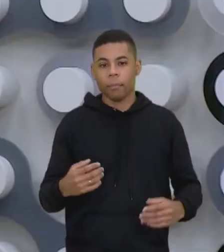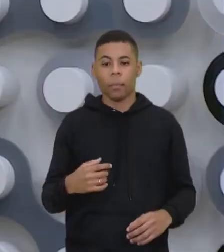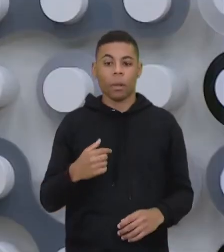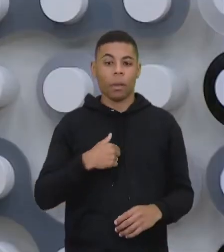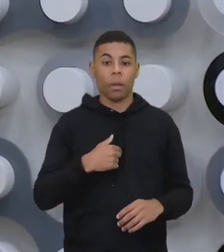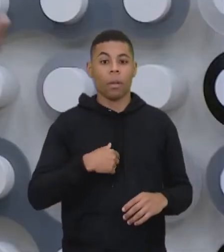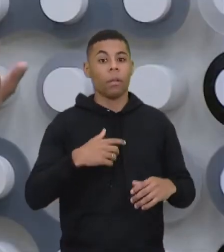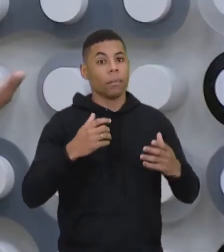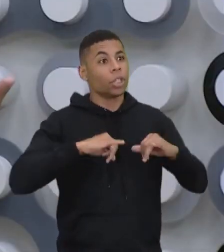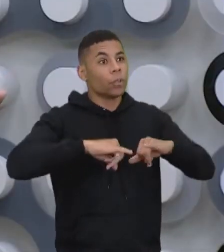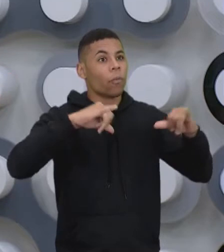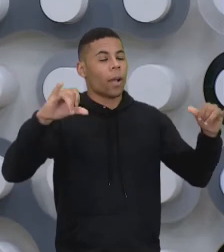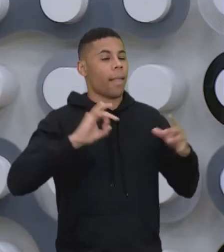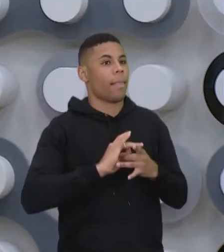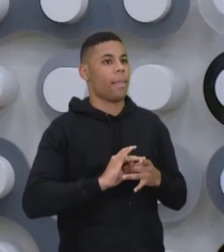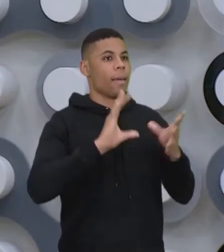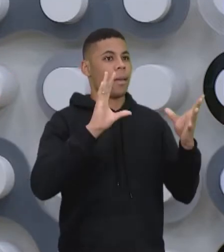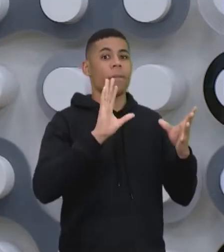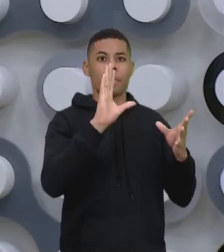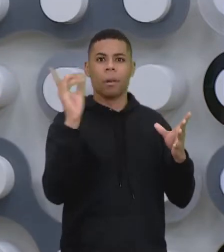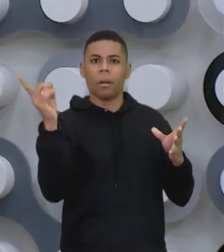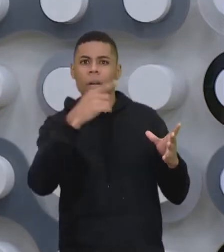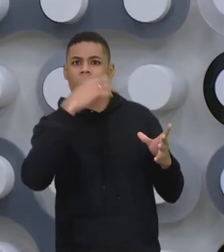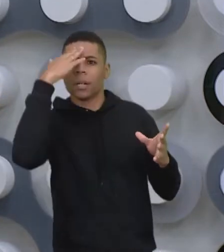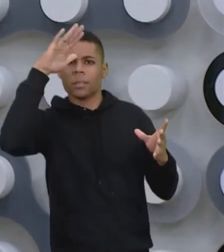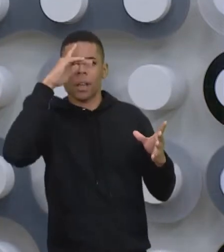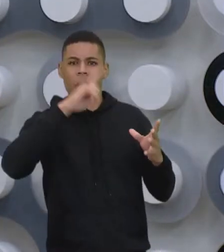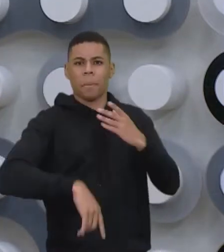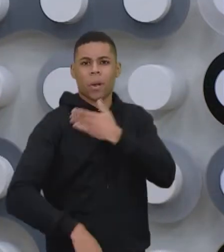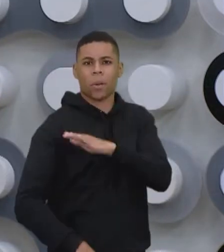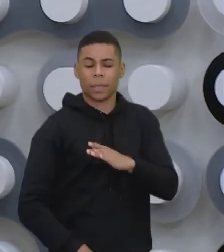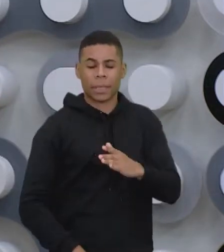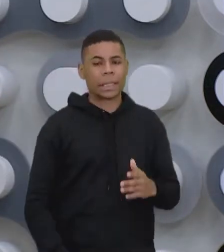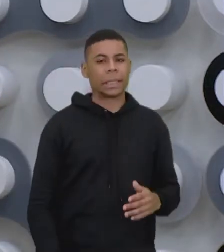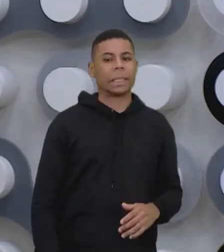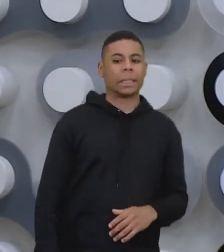divulgar liberdade, é totalmente... E aí eu pergunto para você, Jocélio,